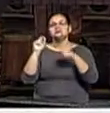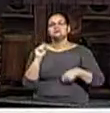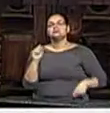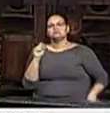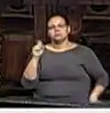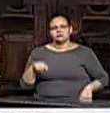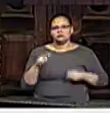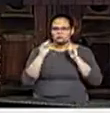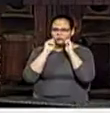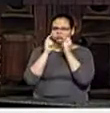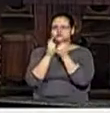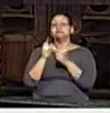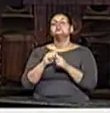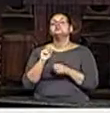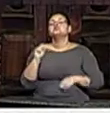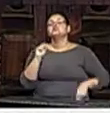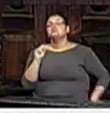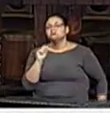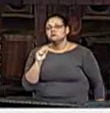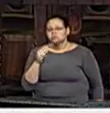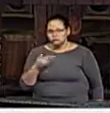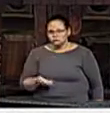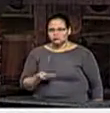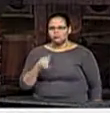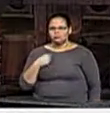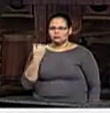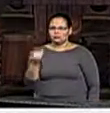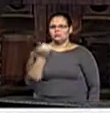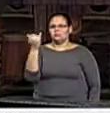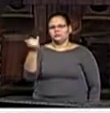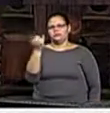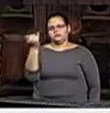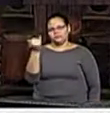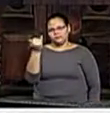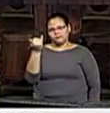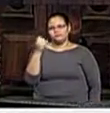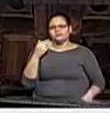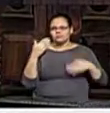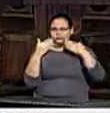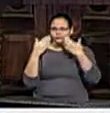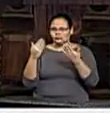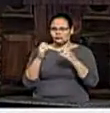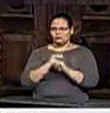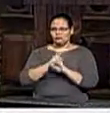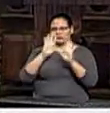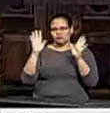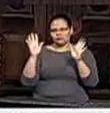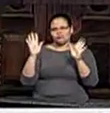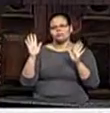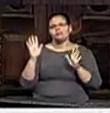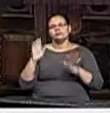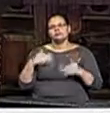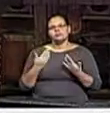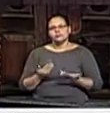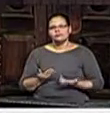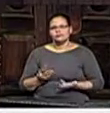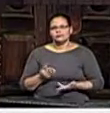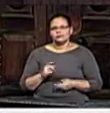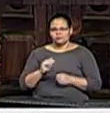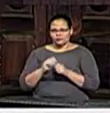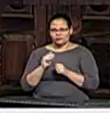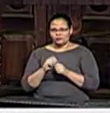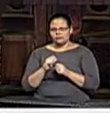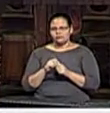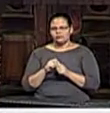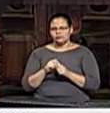essa casa tem que fazer. E é importante que essa casa demonstre claramente esses números que Vossa Excelência está falando. E eu,